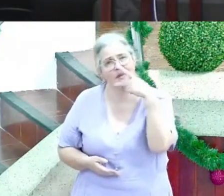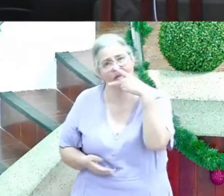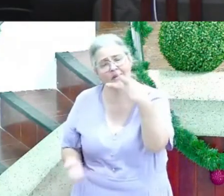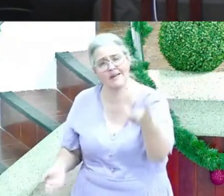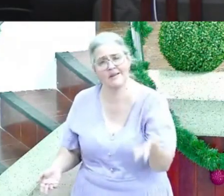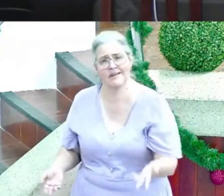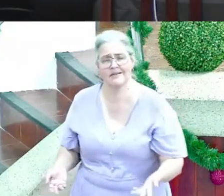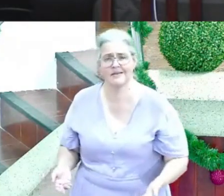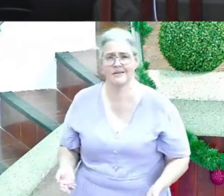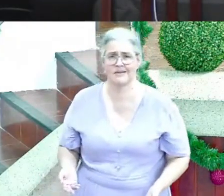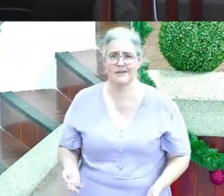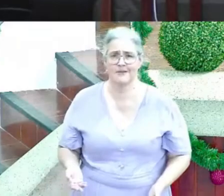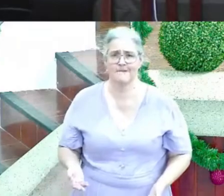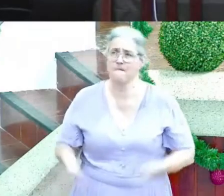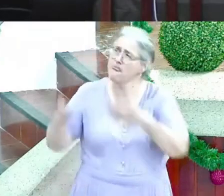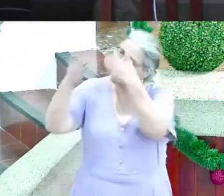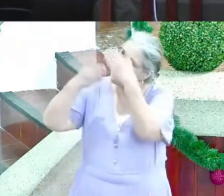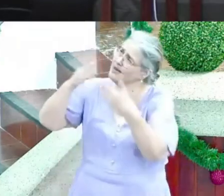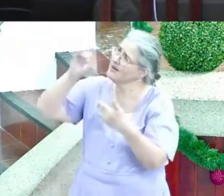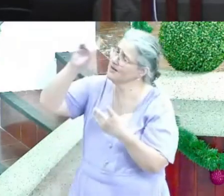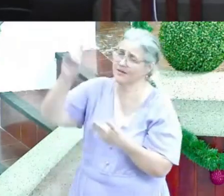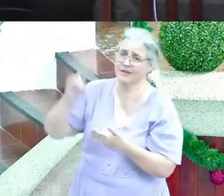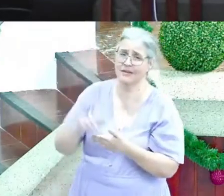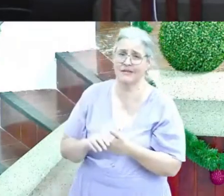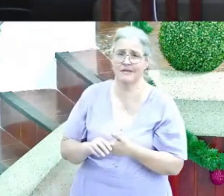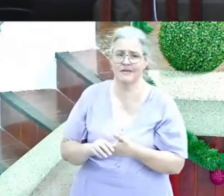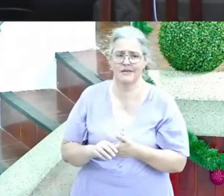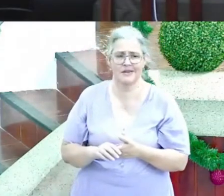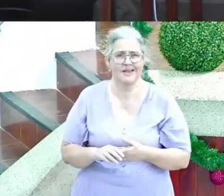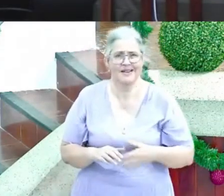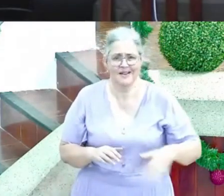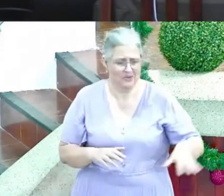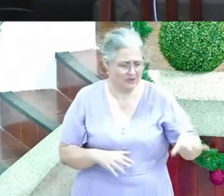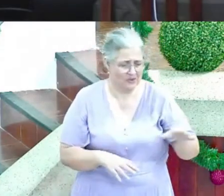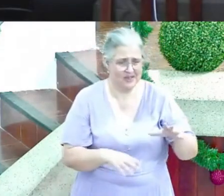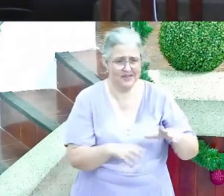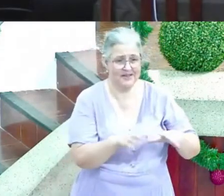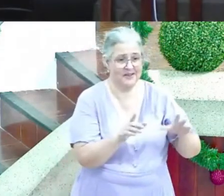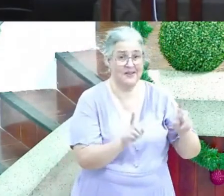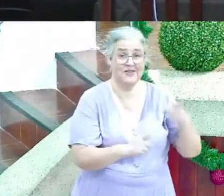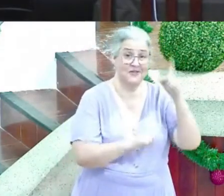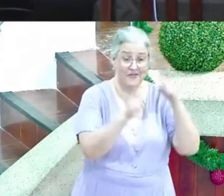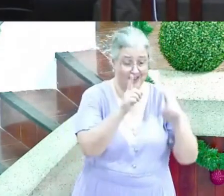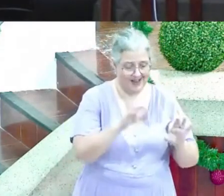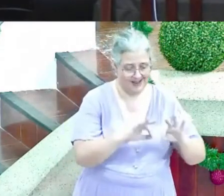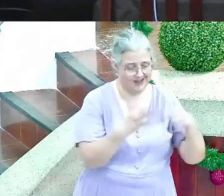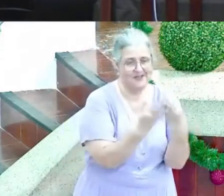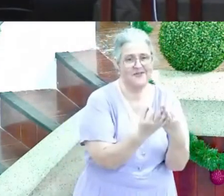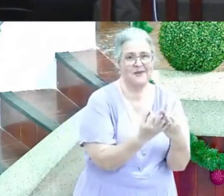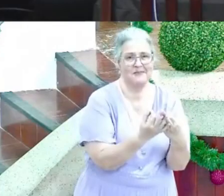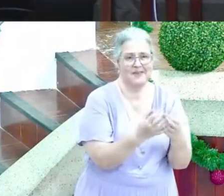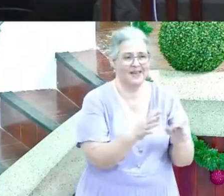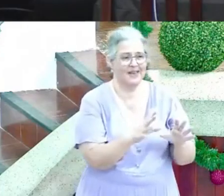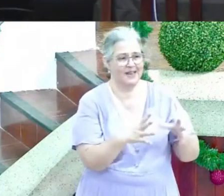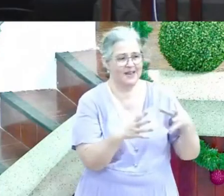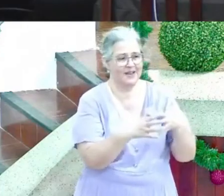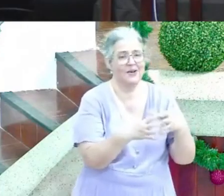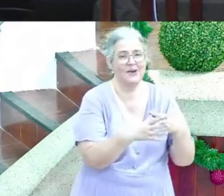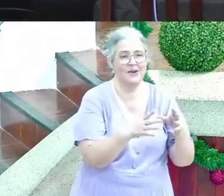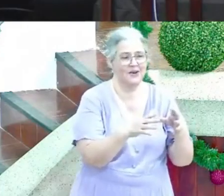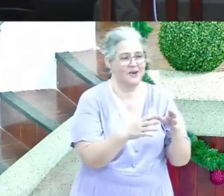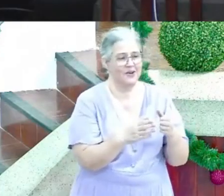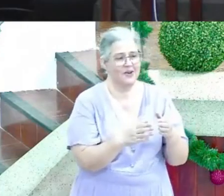a oportunidade nesse Natal nos ajuntamentos familiares para falar